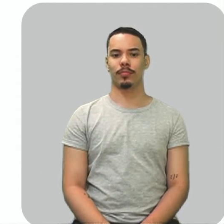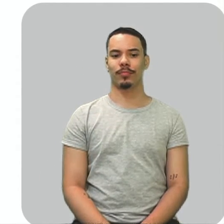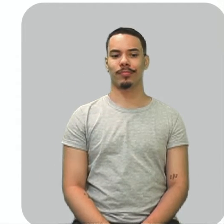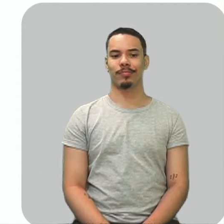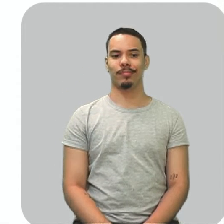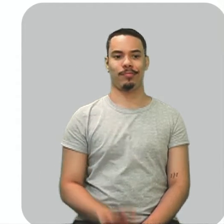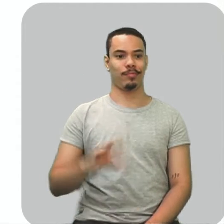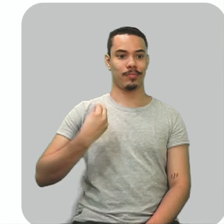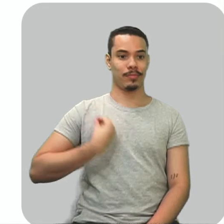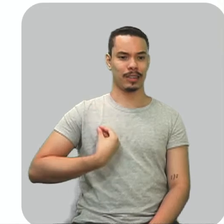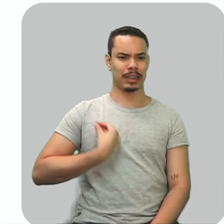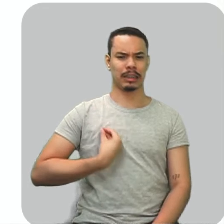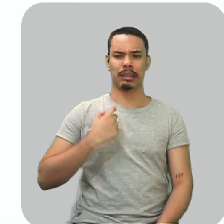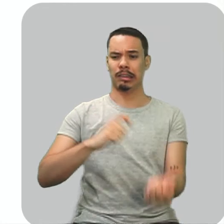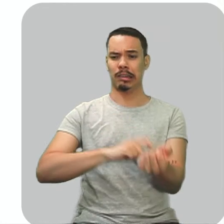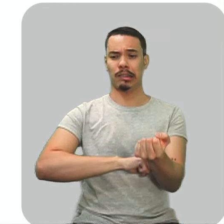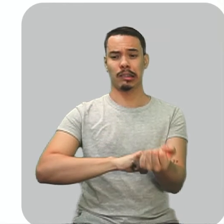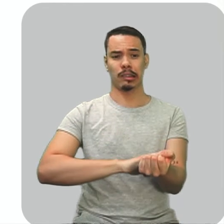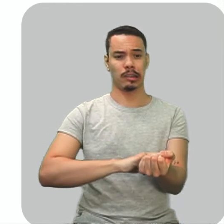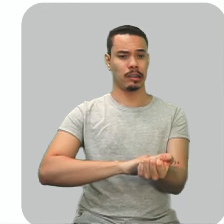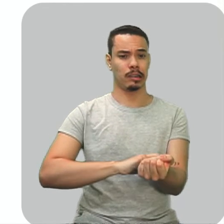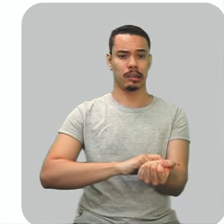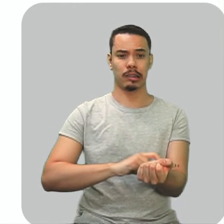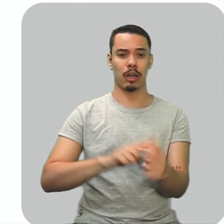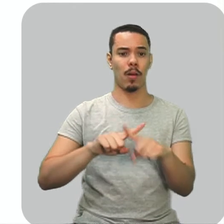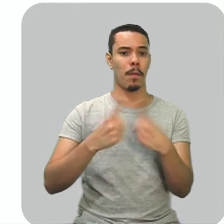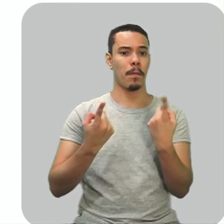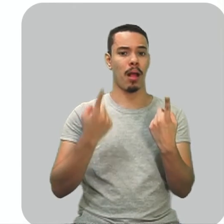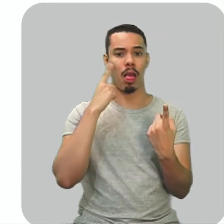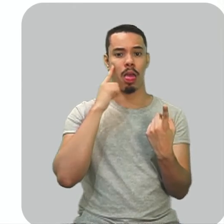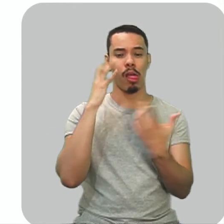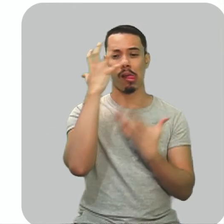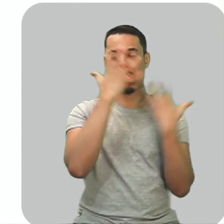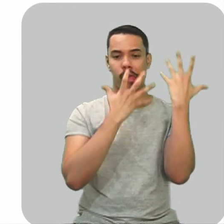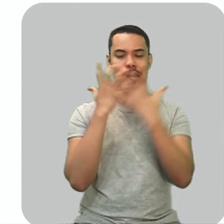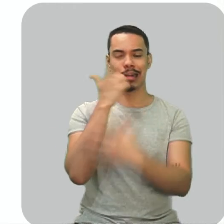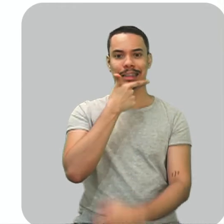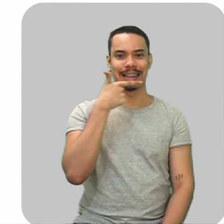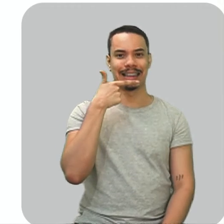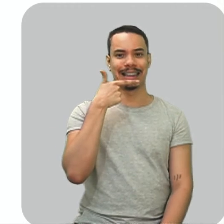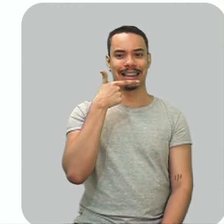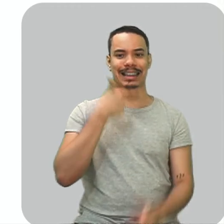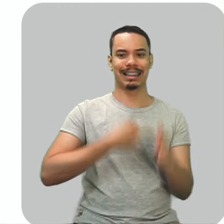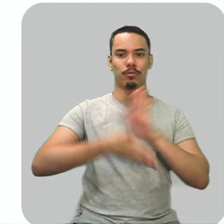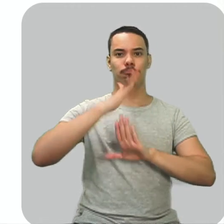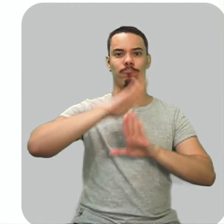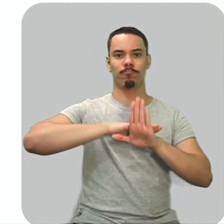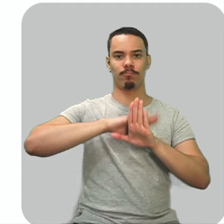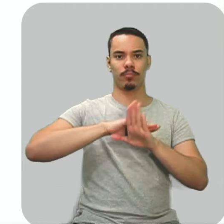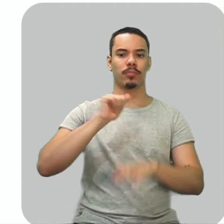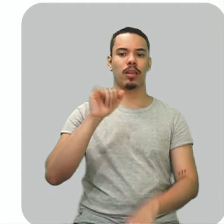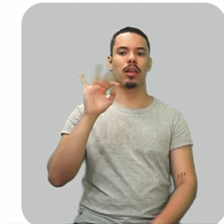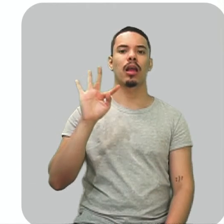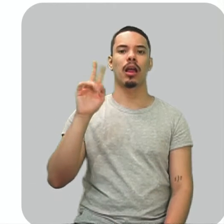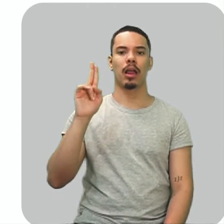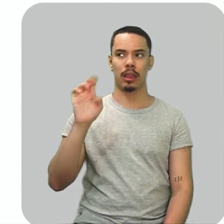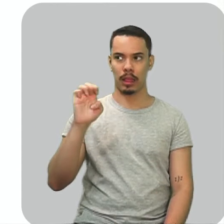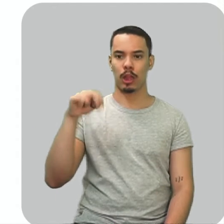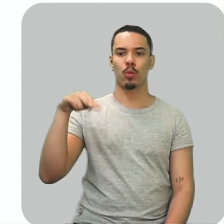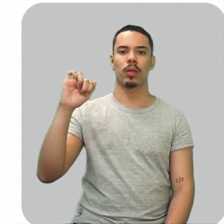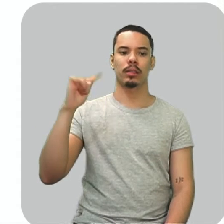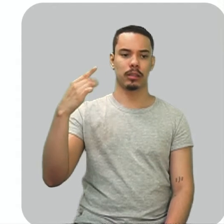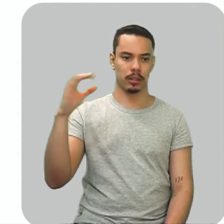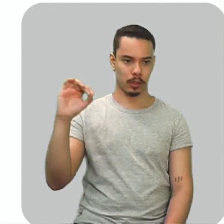estava nervoso mas dissimulada com sorriso forçado atenuação